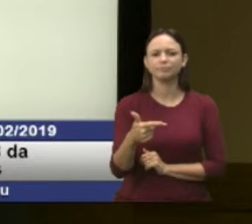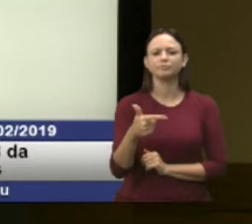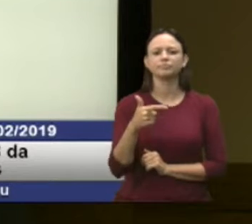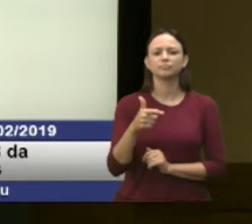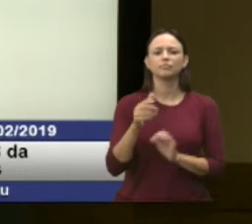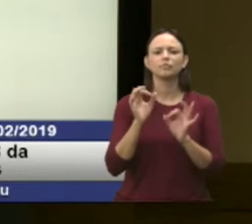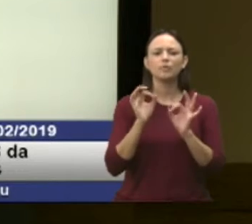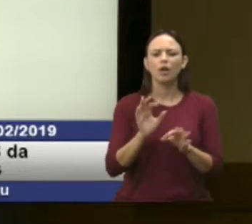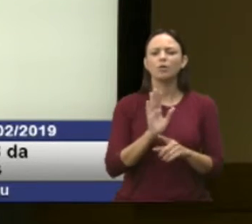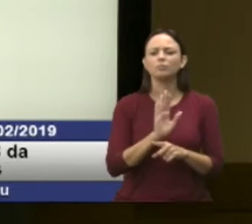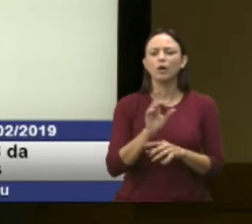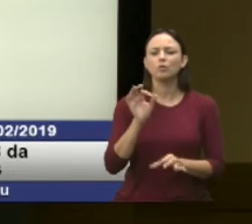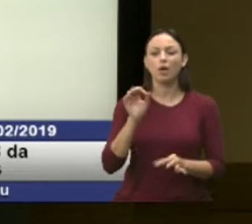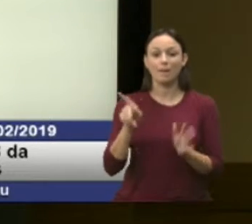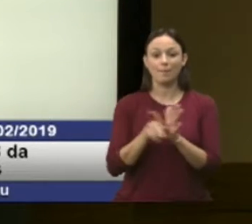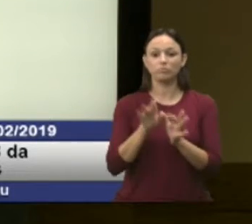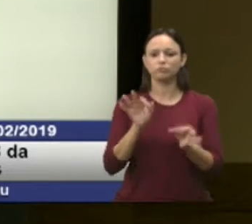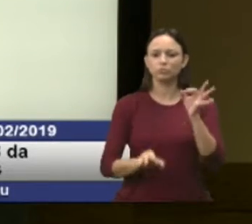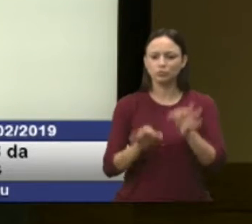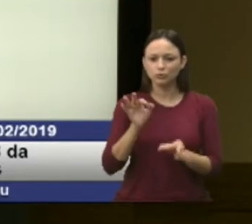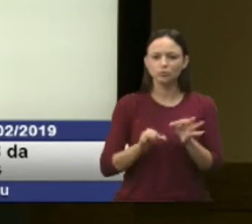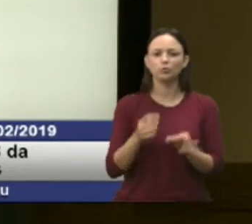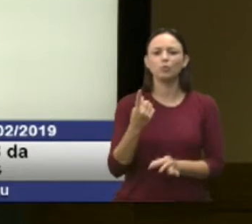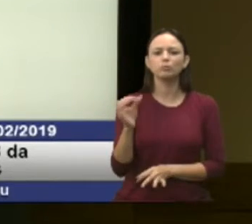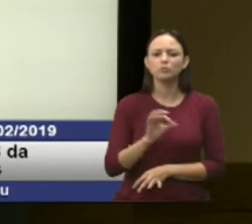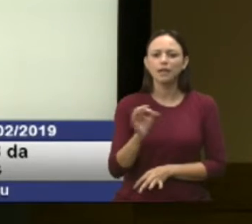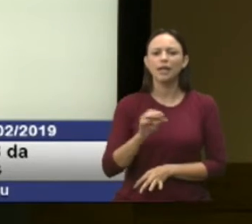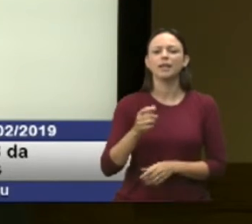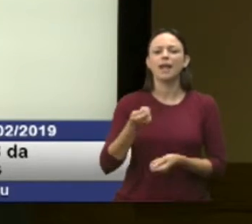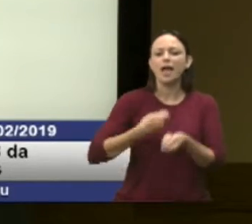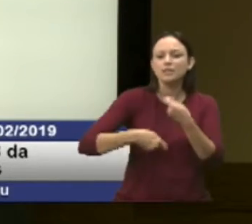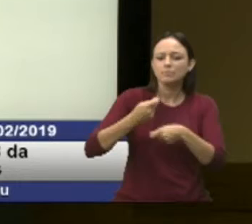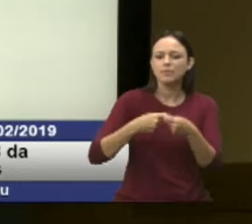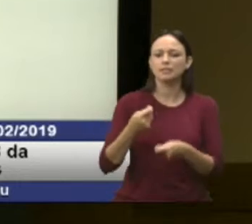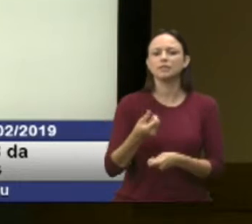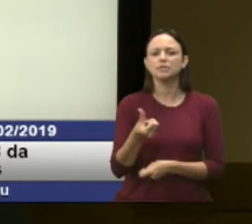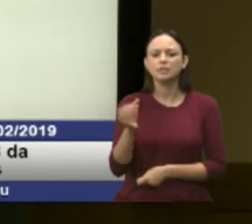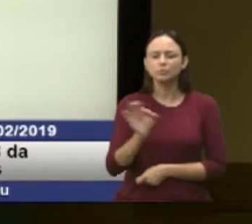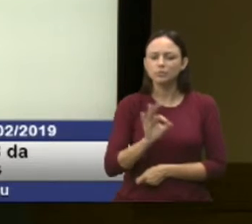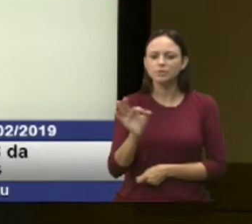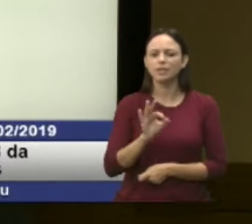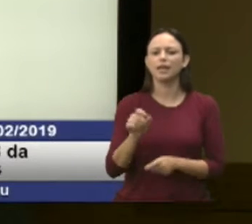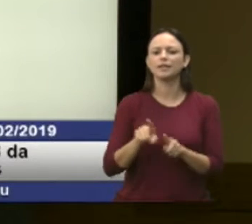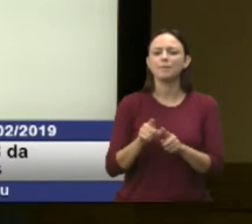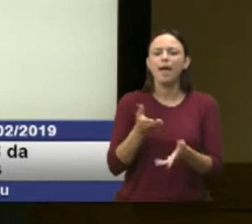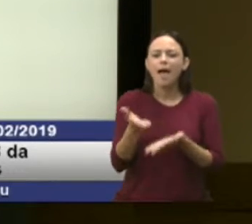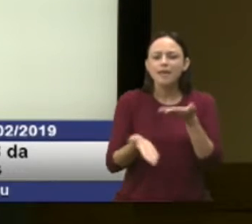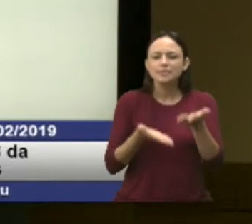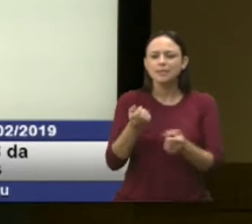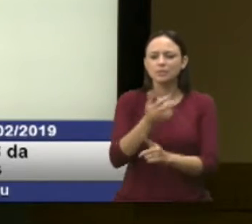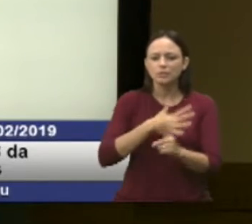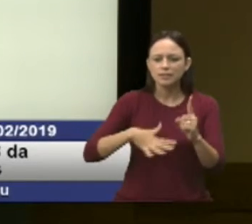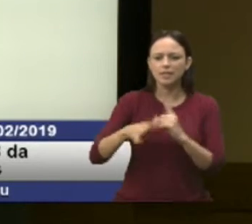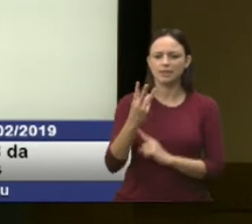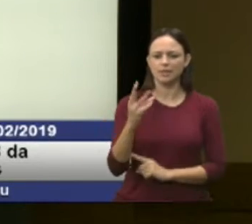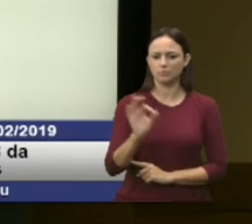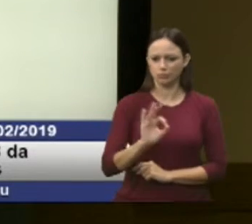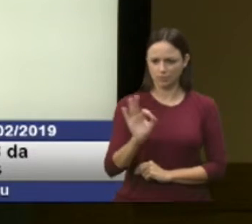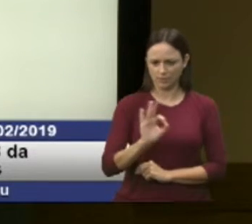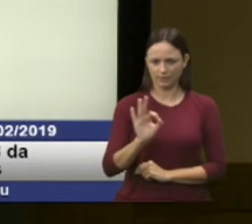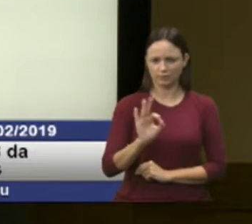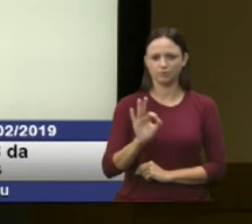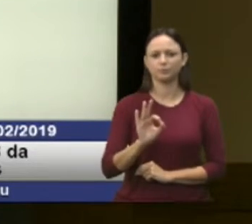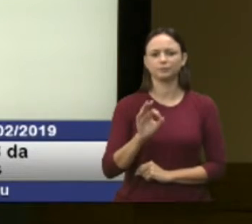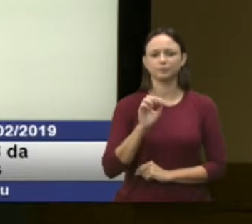essencial à justiça 1%, administração 6% e assistência social 3%. Os valores